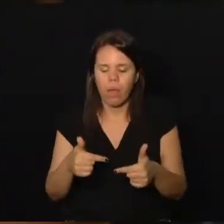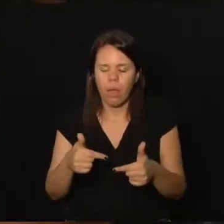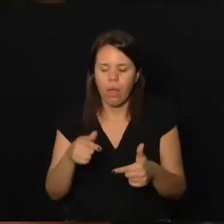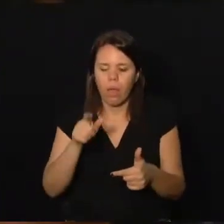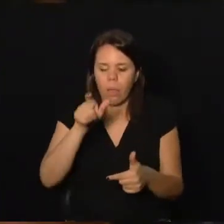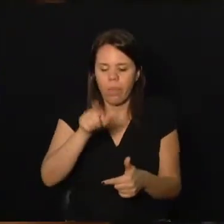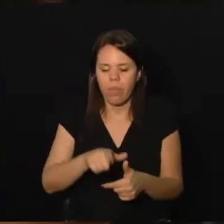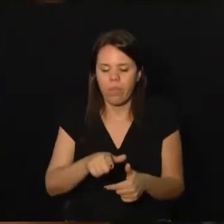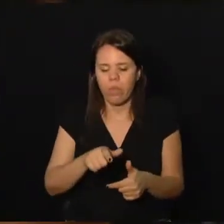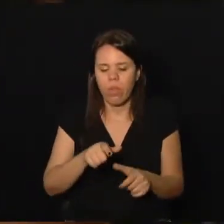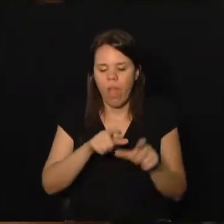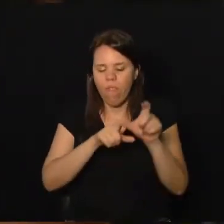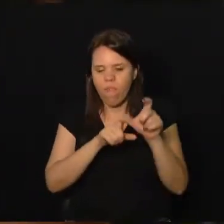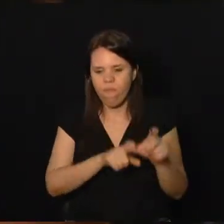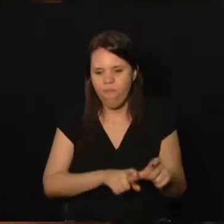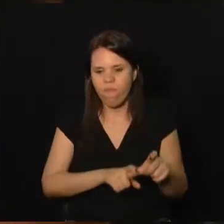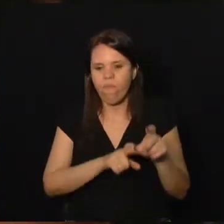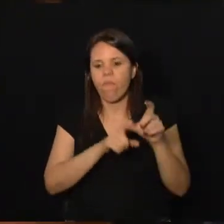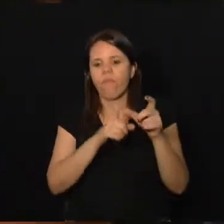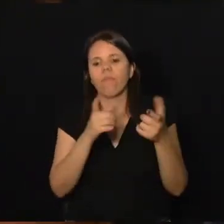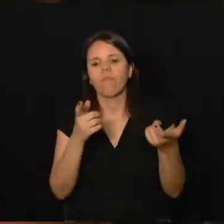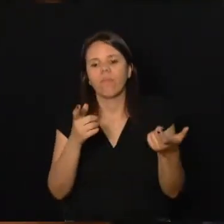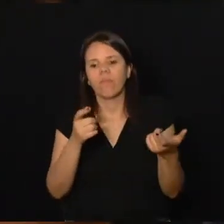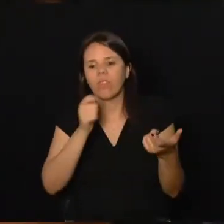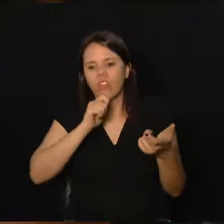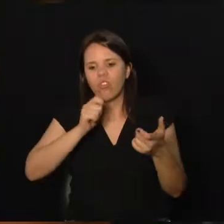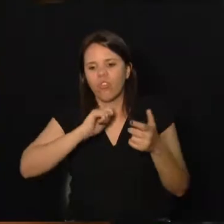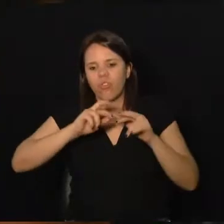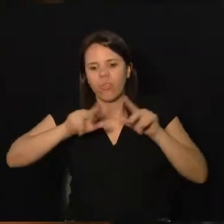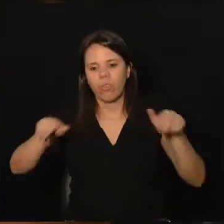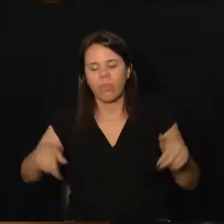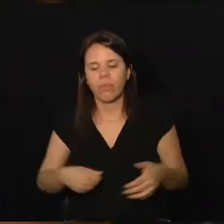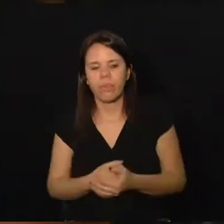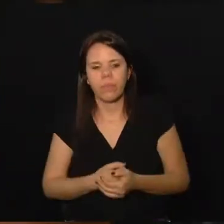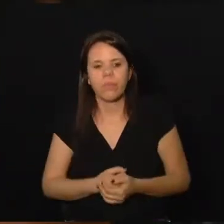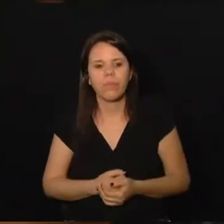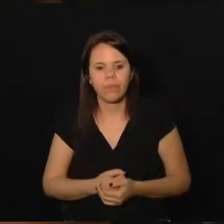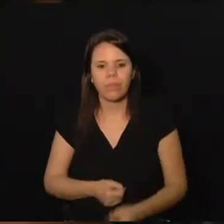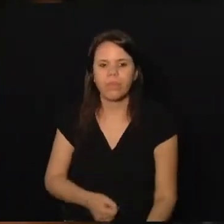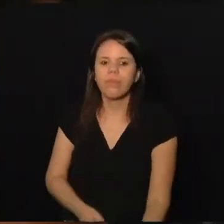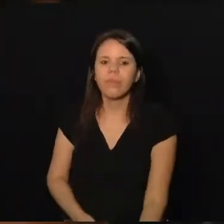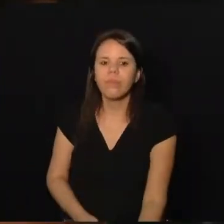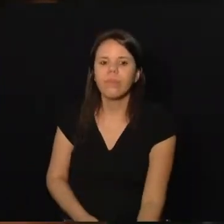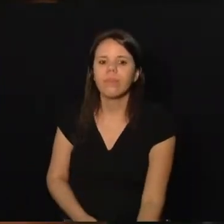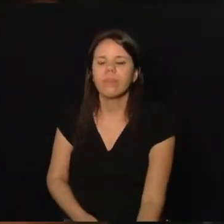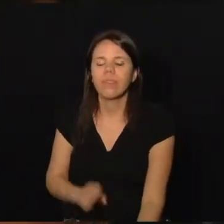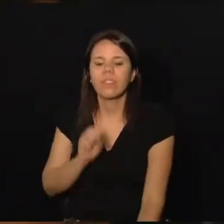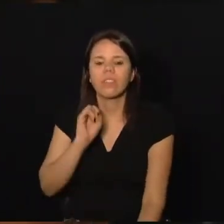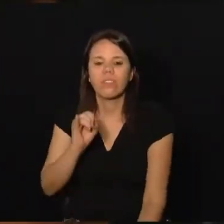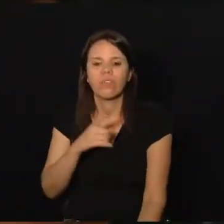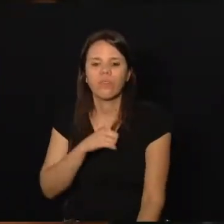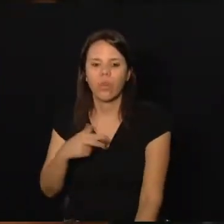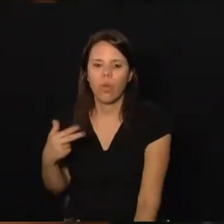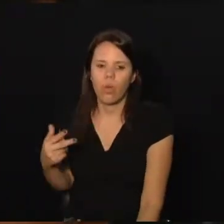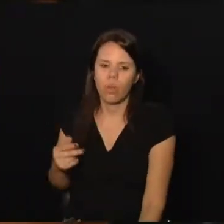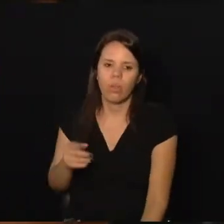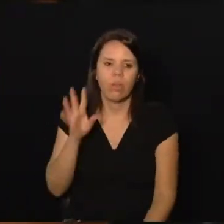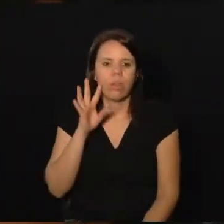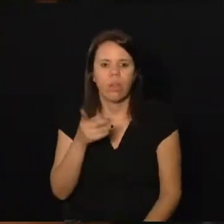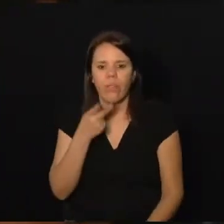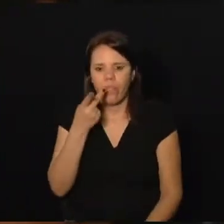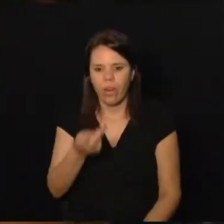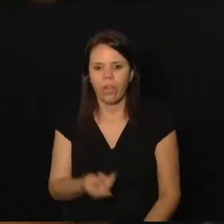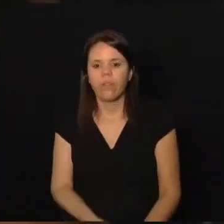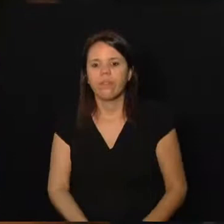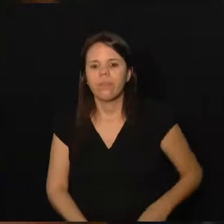ali de uso de algum tipo de droga, de substância. Uhum. Se tiver alguma coisa assim, seria legal falar. Tá